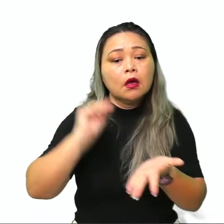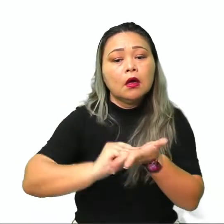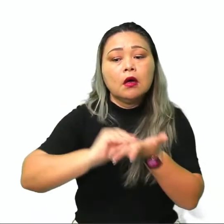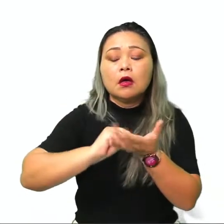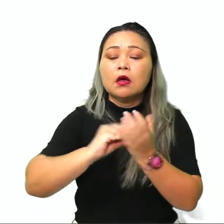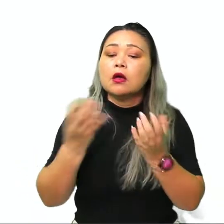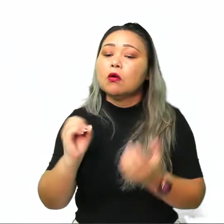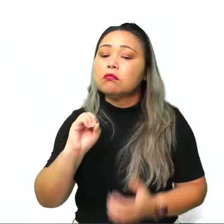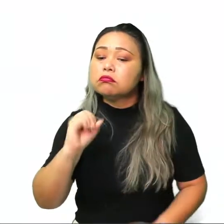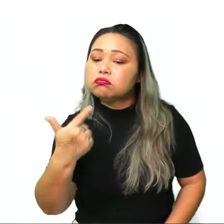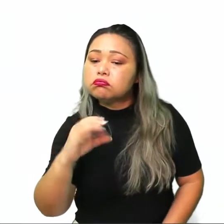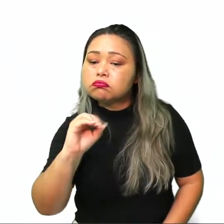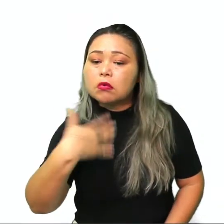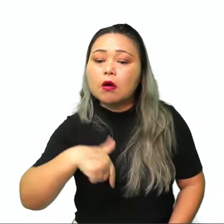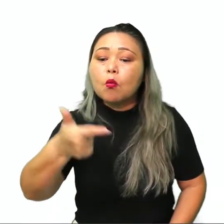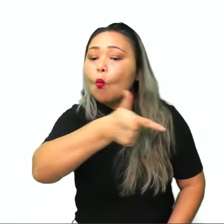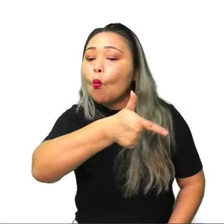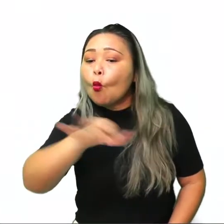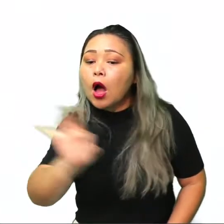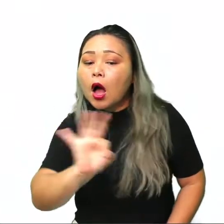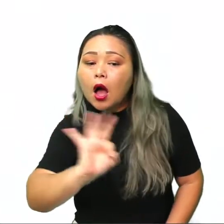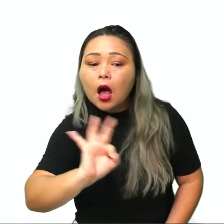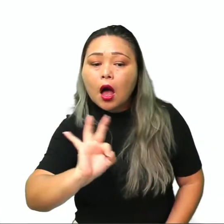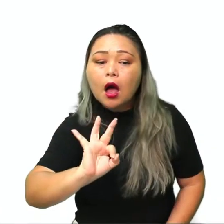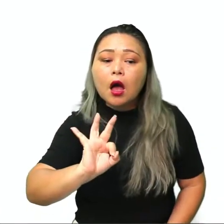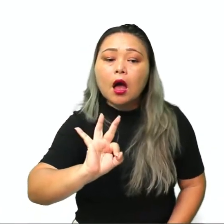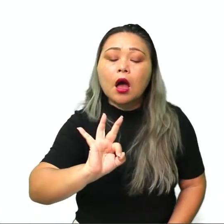possivelmente a ausência de oxigênio na atmosfera e